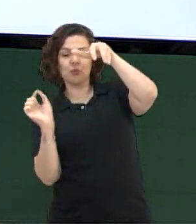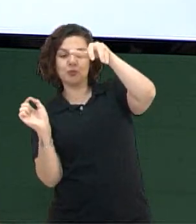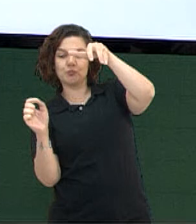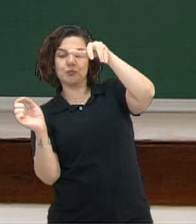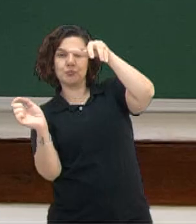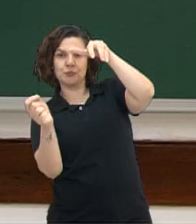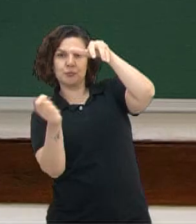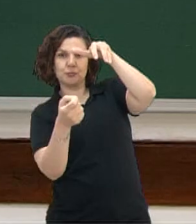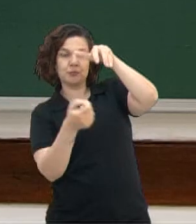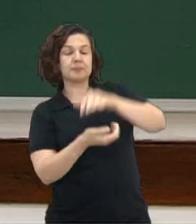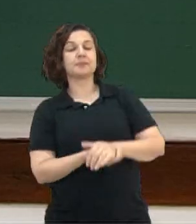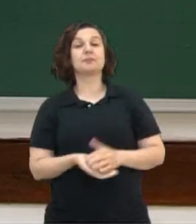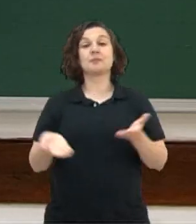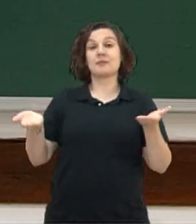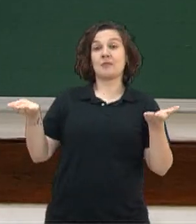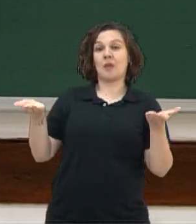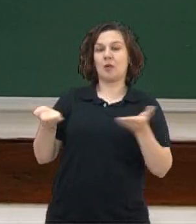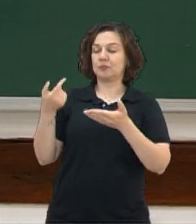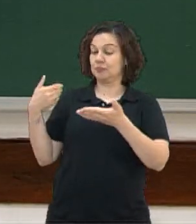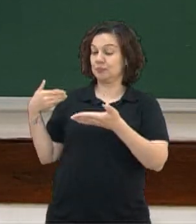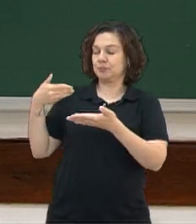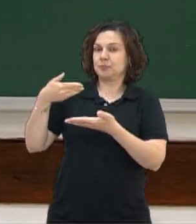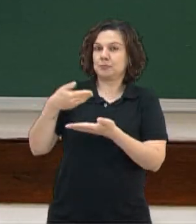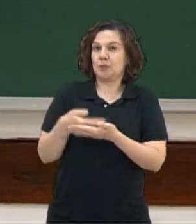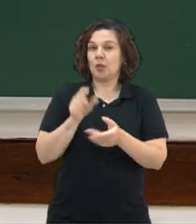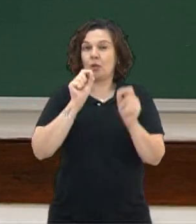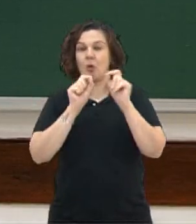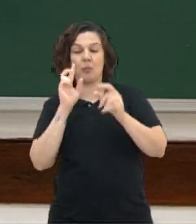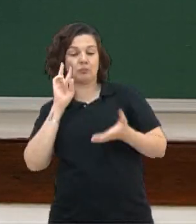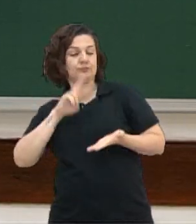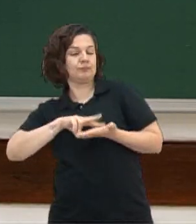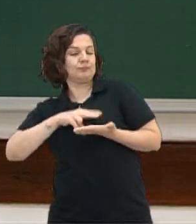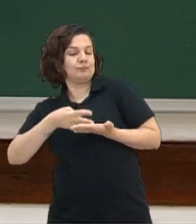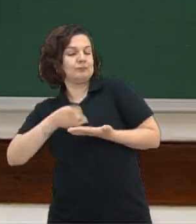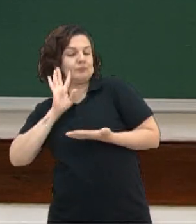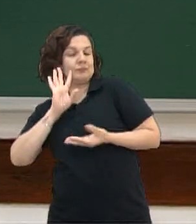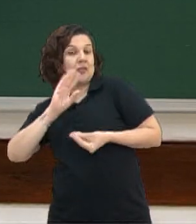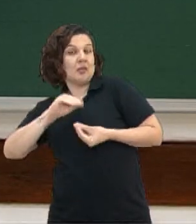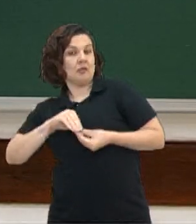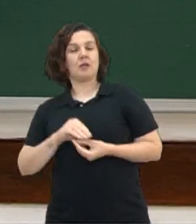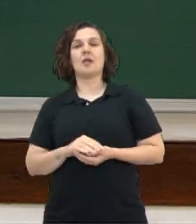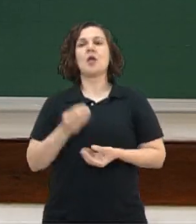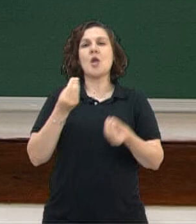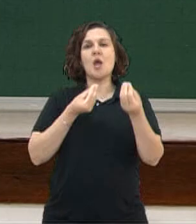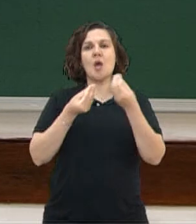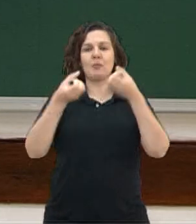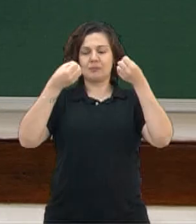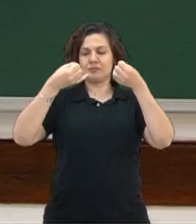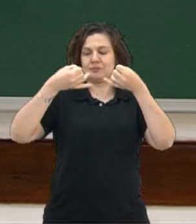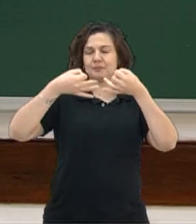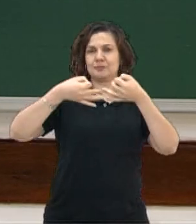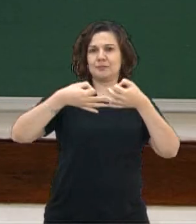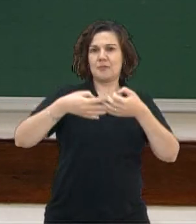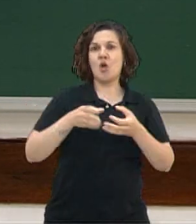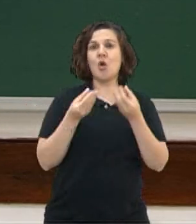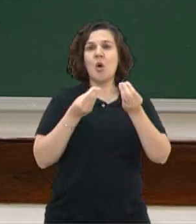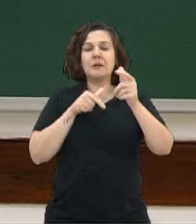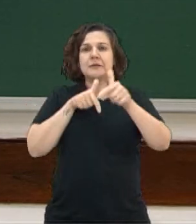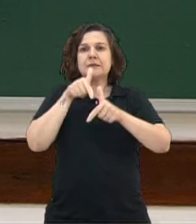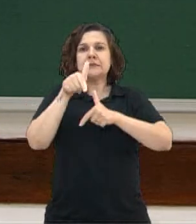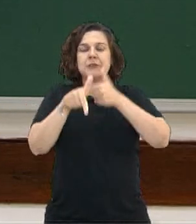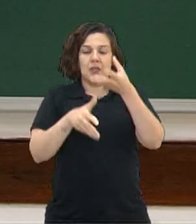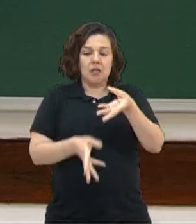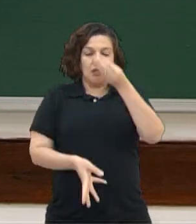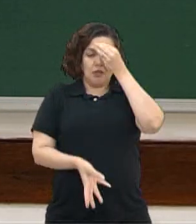Então nós vamos rever aqui qual é a forma correta de interpretá-los, como nós vamos compreendê-los, como nós vamos trabalhar com